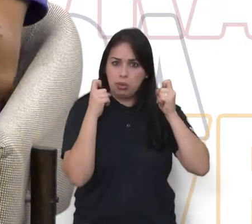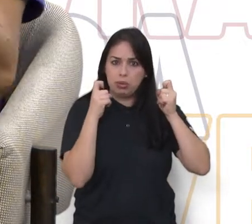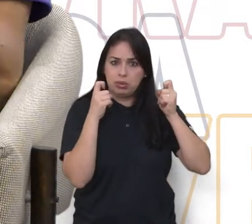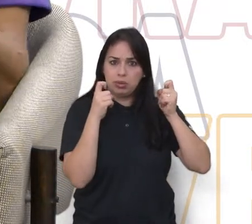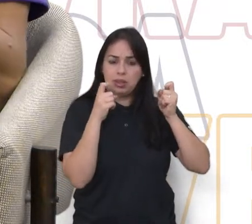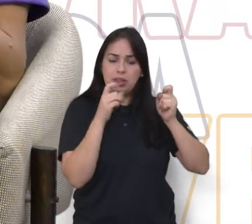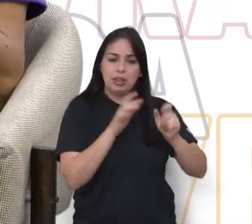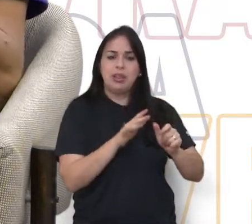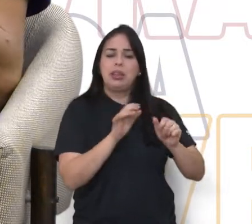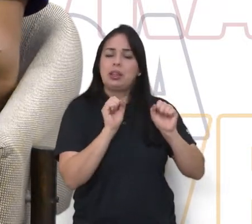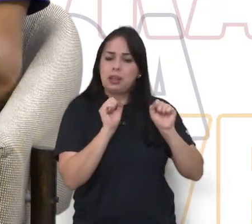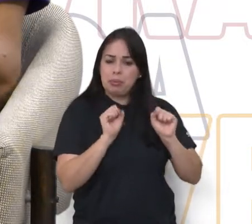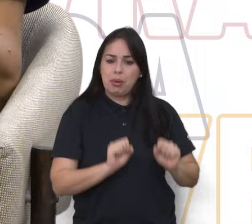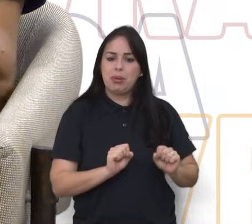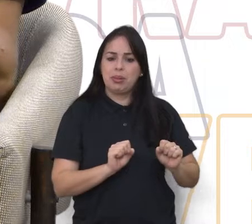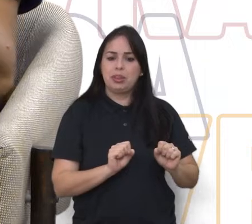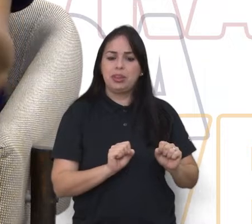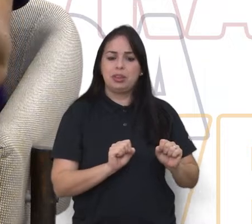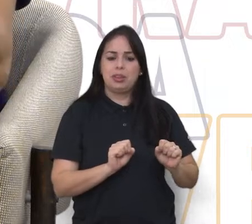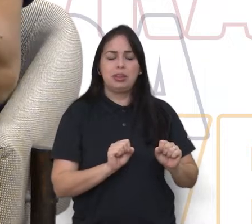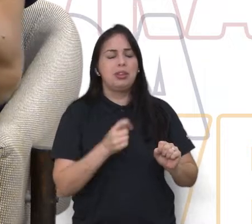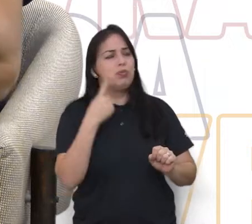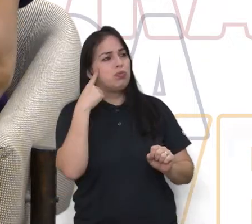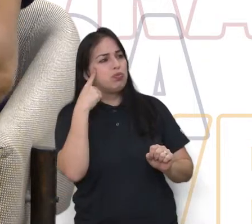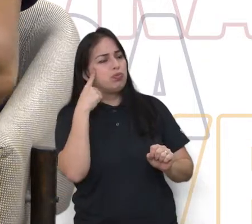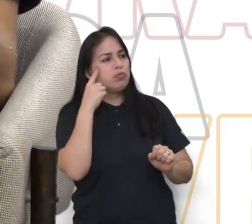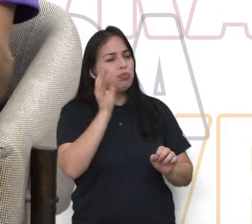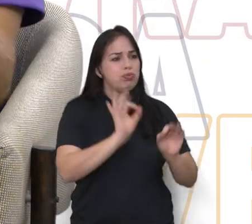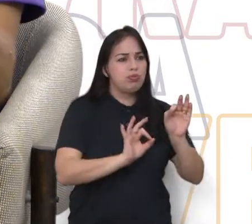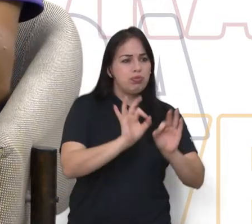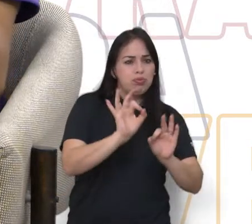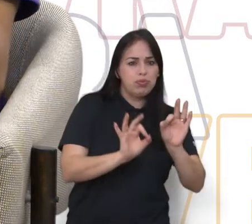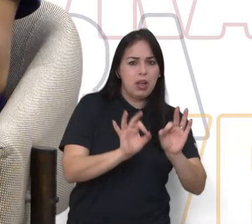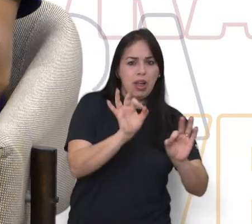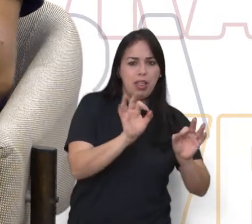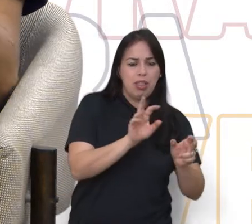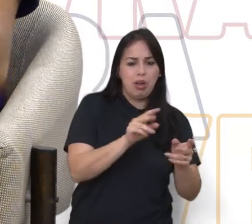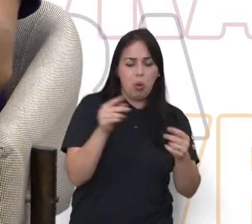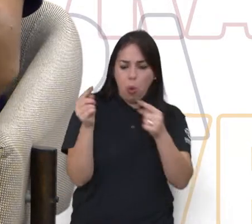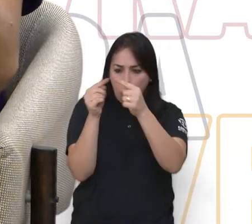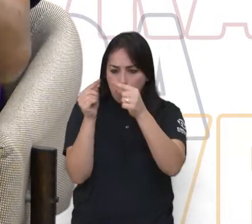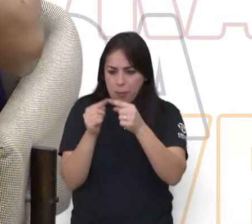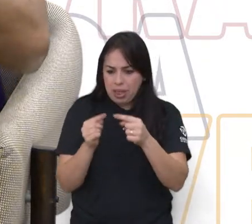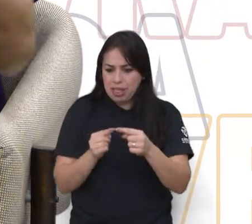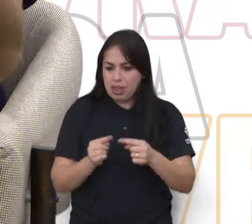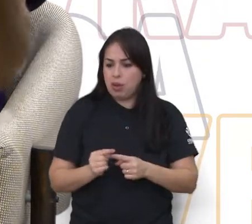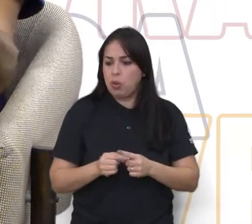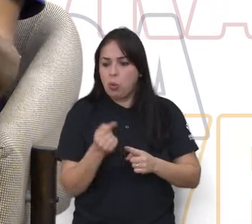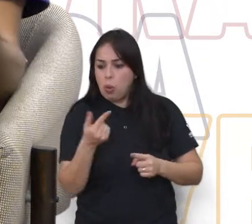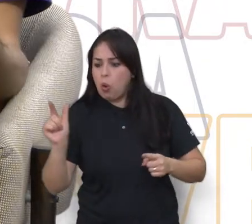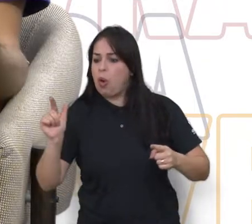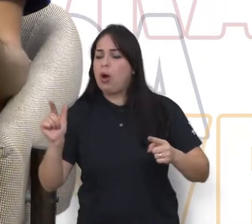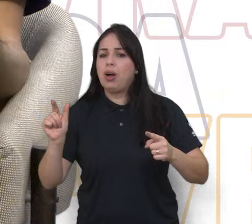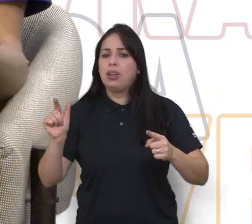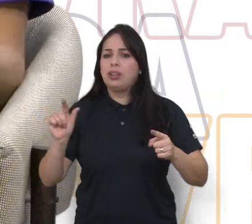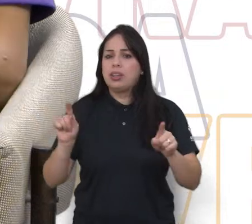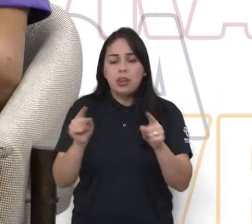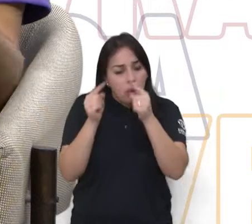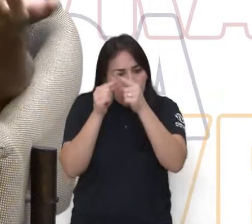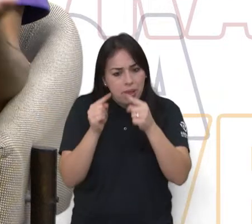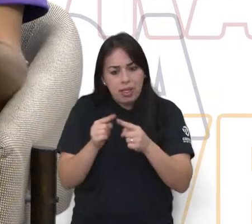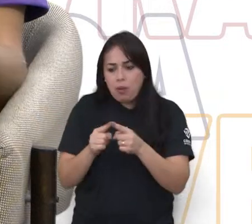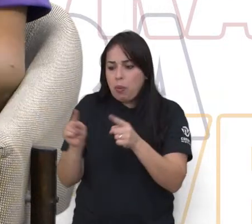através dessa sonoridade que você pode elaborar, organizar, harmonizar e usar na música,